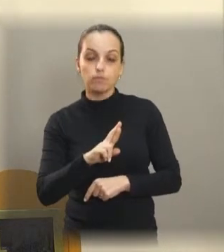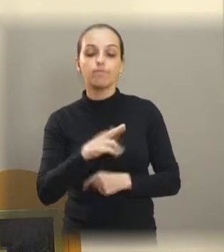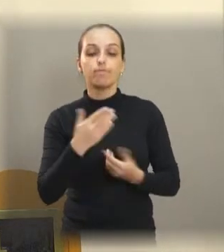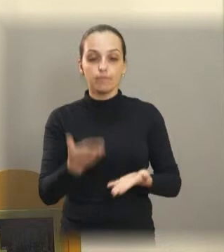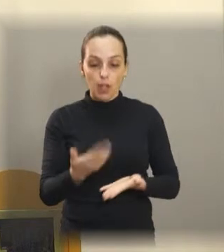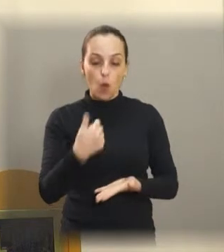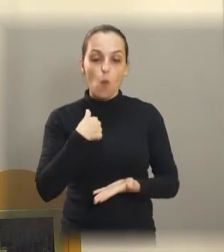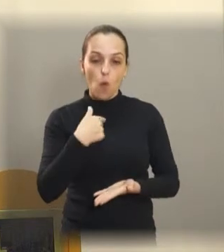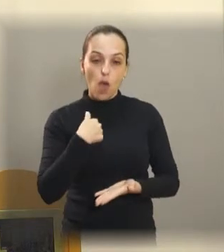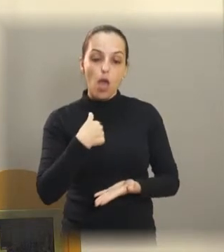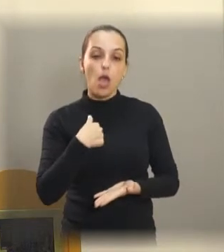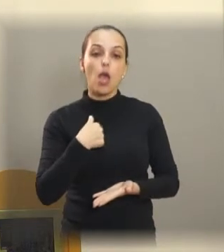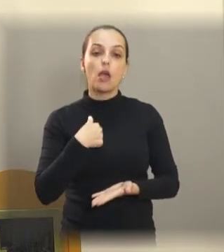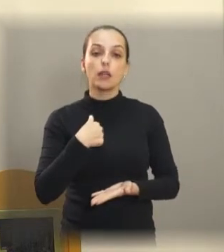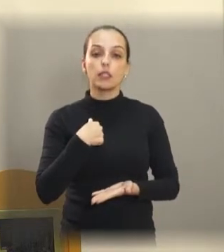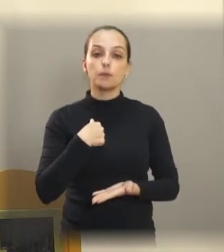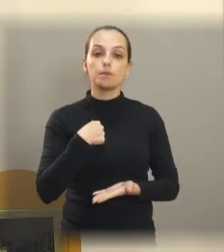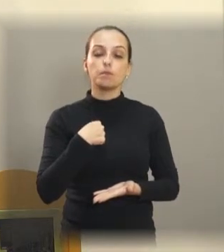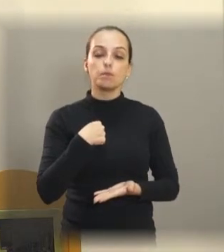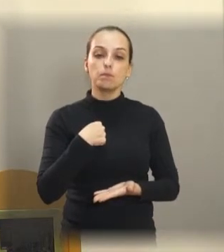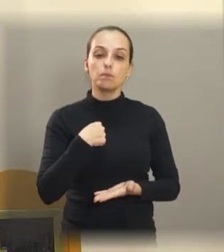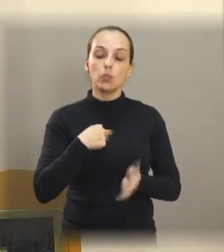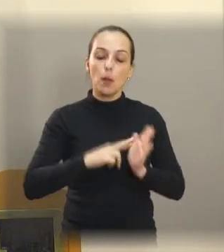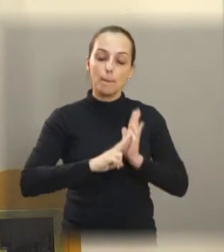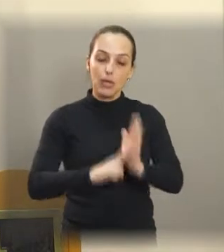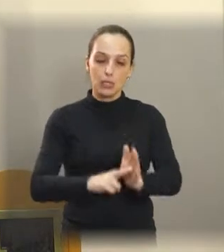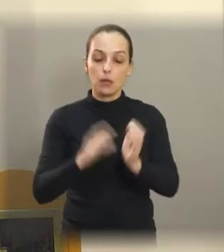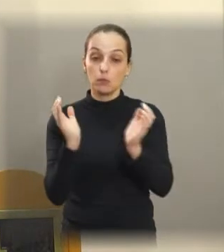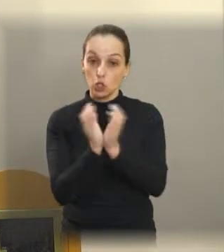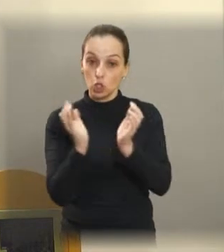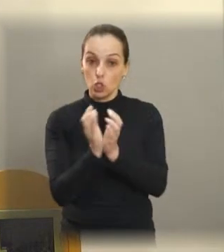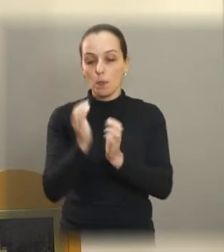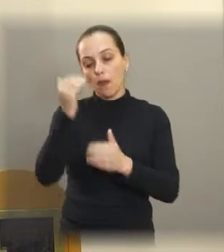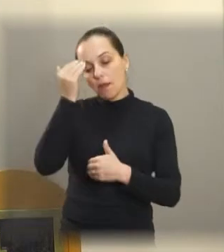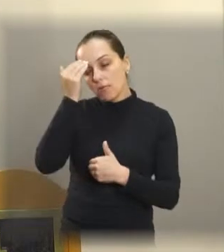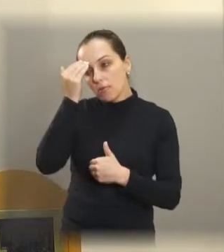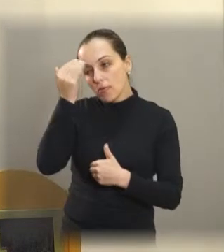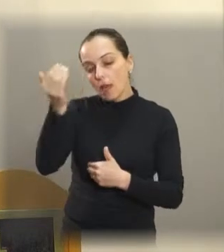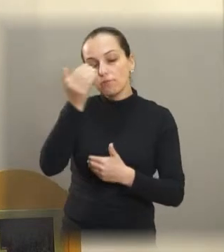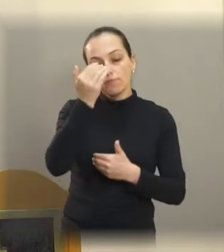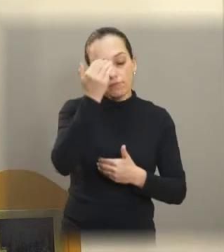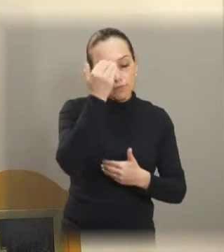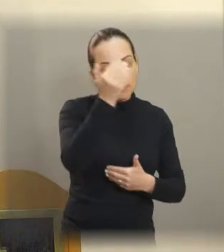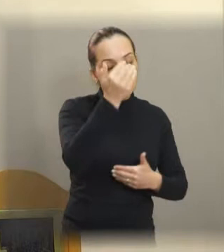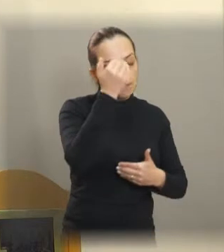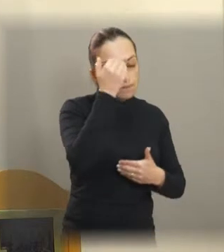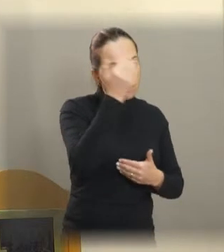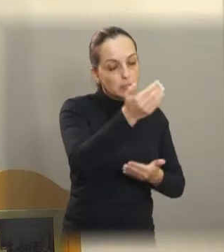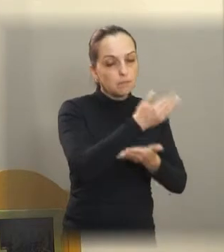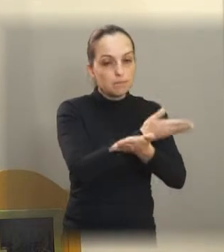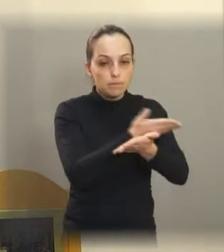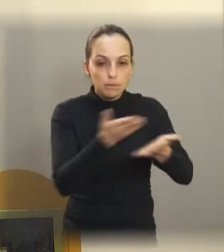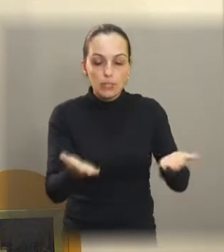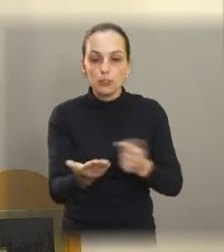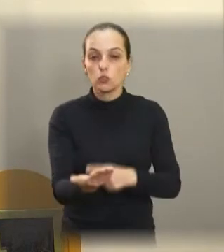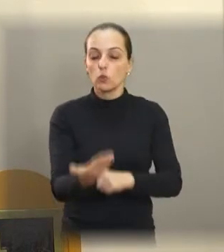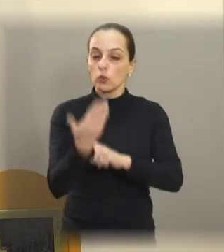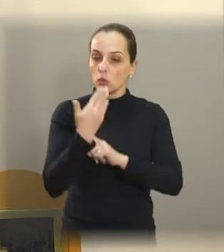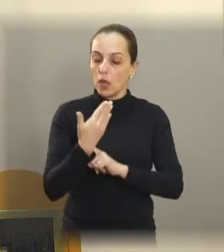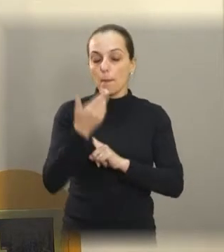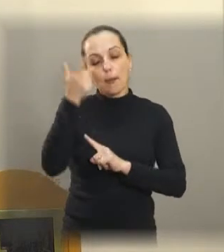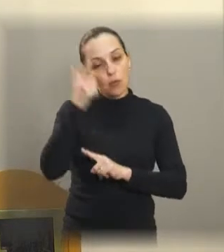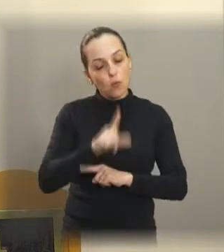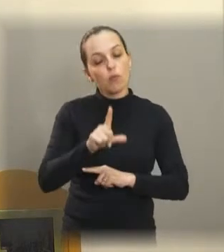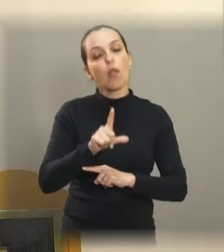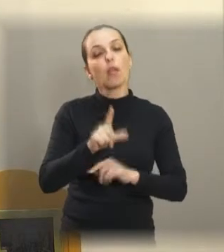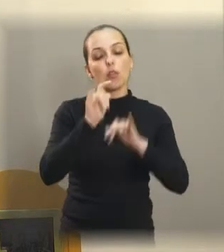é uma das lideranças junto conosco, agradecemos todos aqueles que colaboraram de alguma forma para que a gente tivesse mais uma campanha